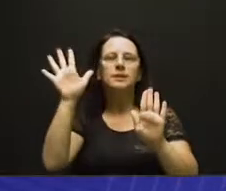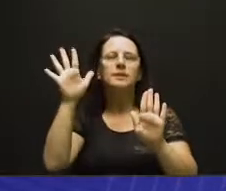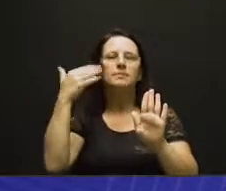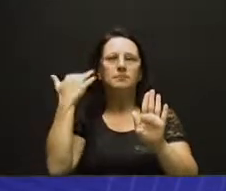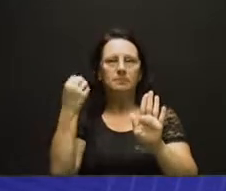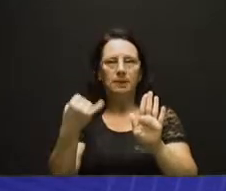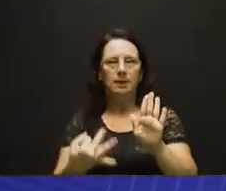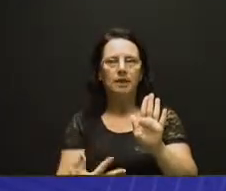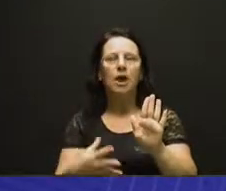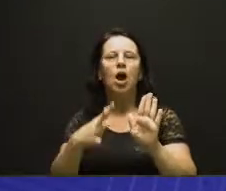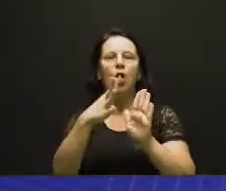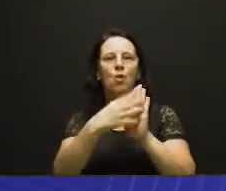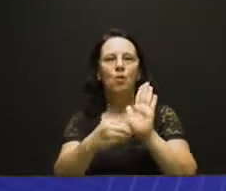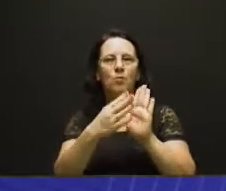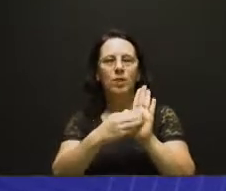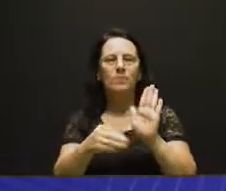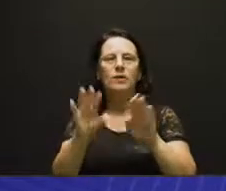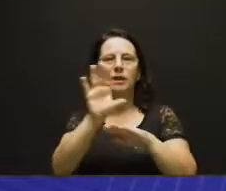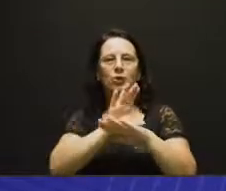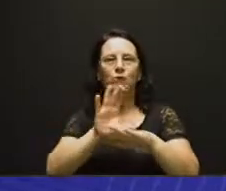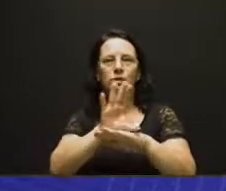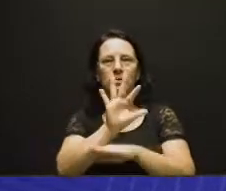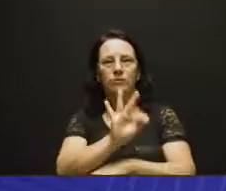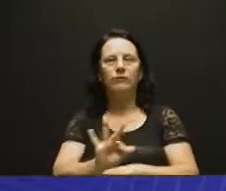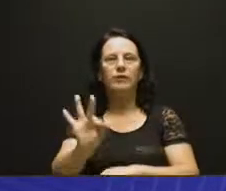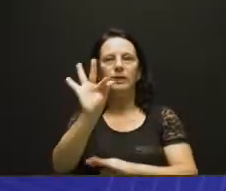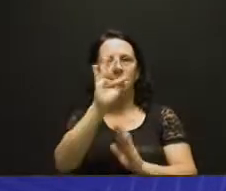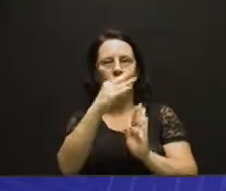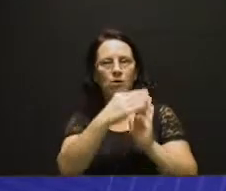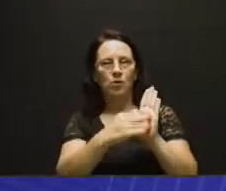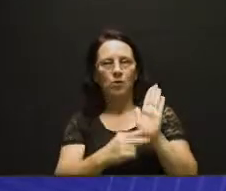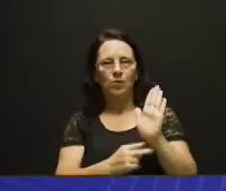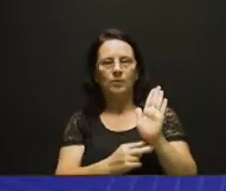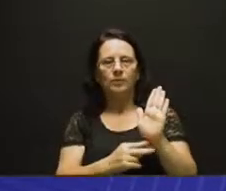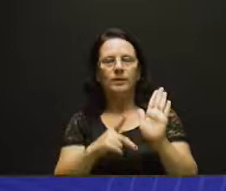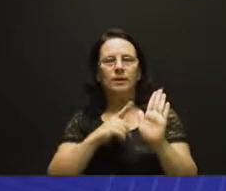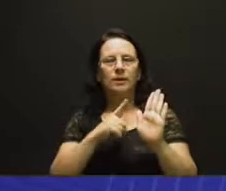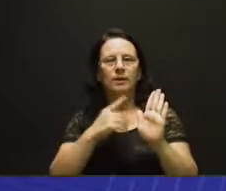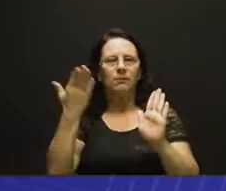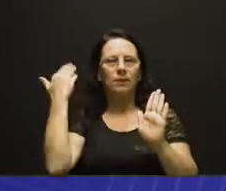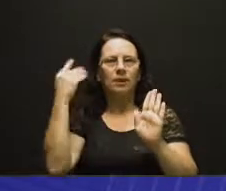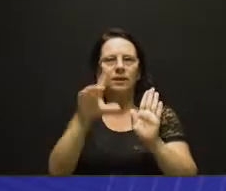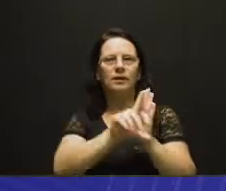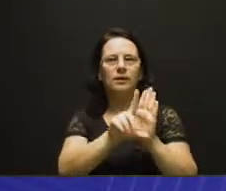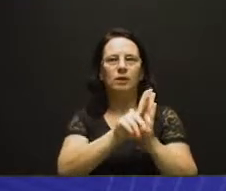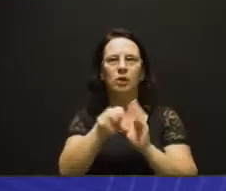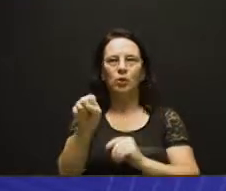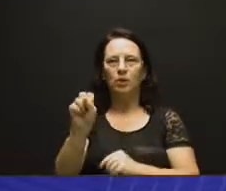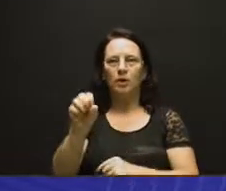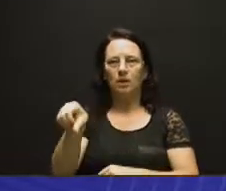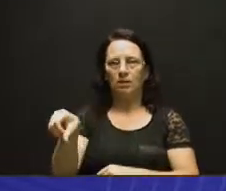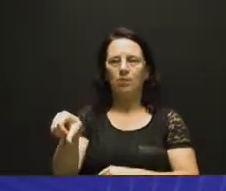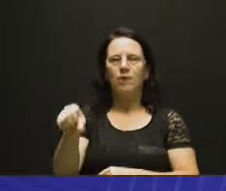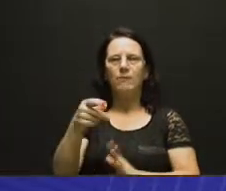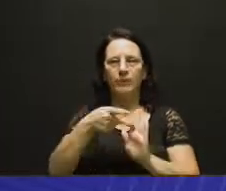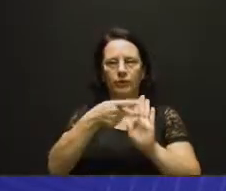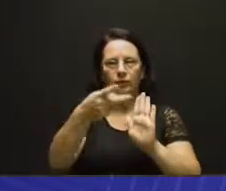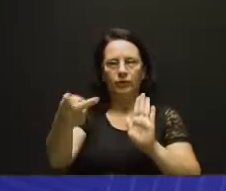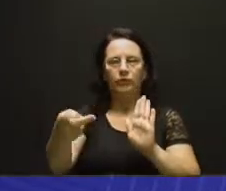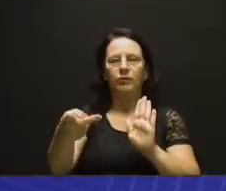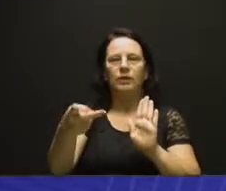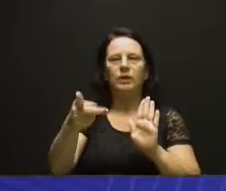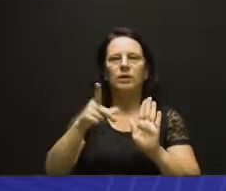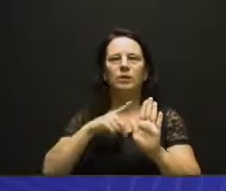ele copia mesmo redação da constituição federal néné e da daquela lei de 89 que eu falei pra vocês que